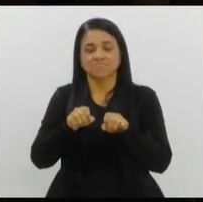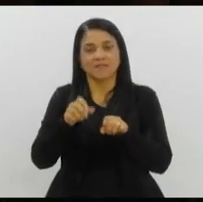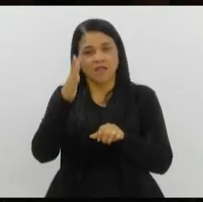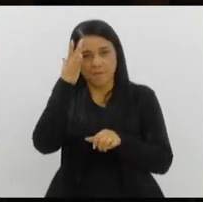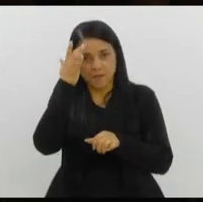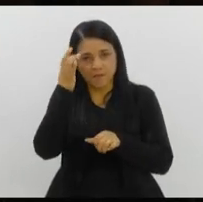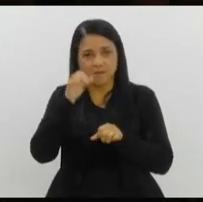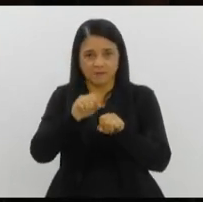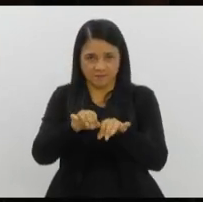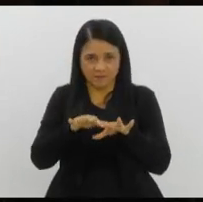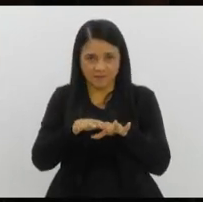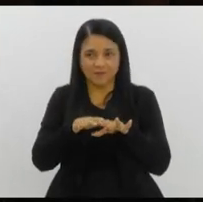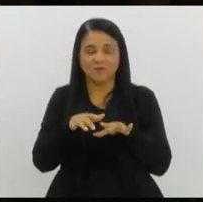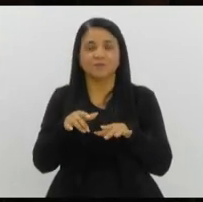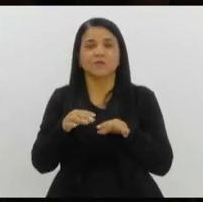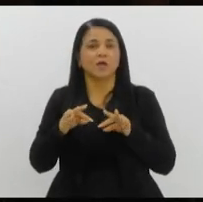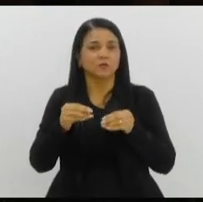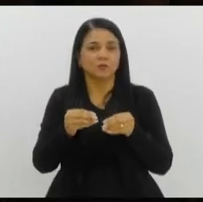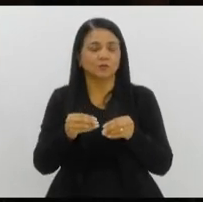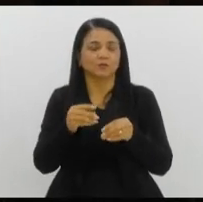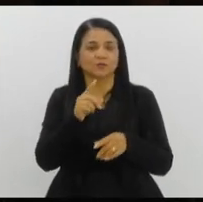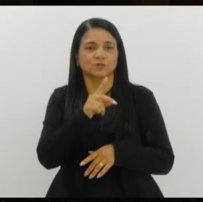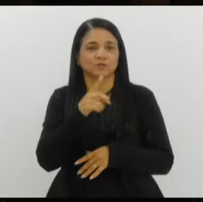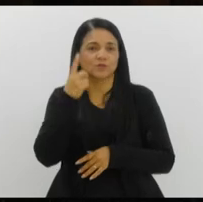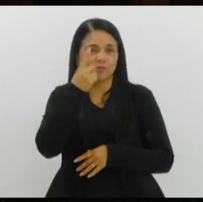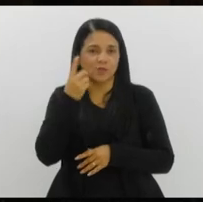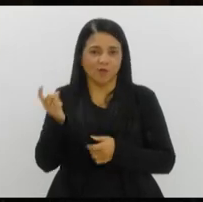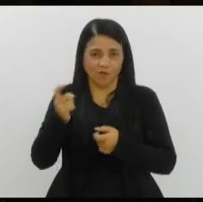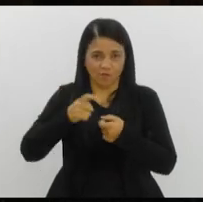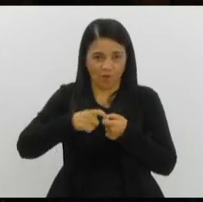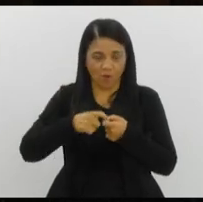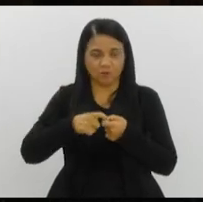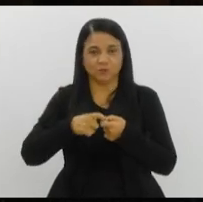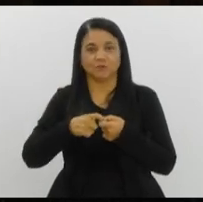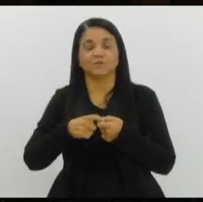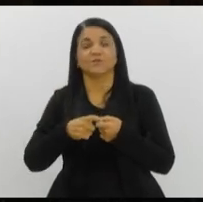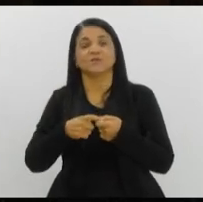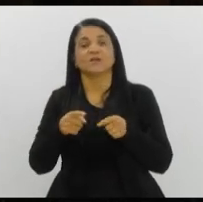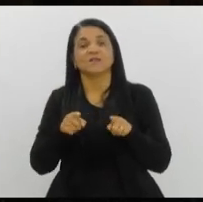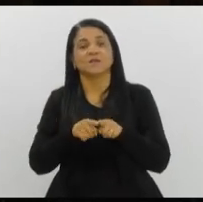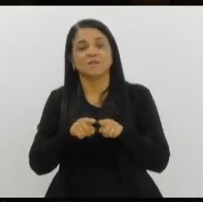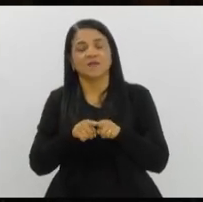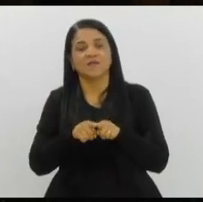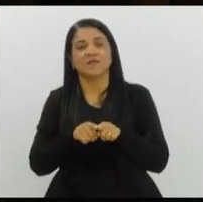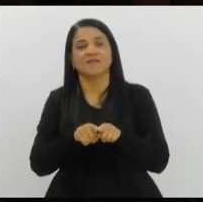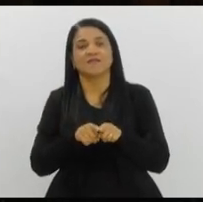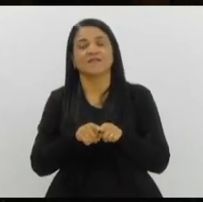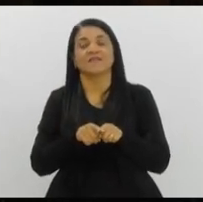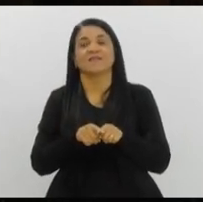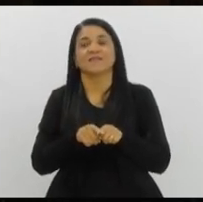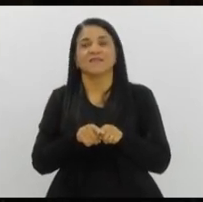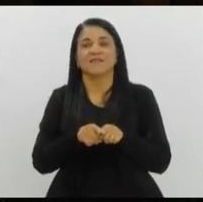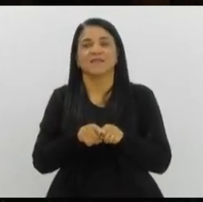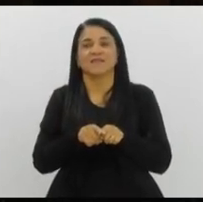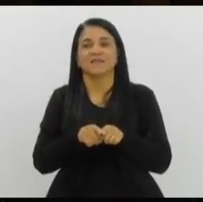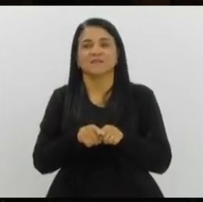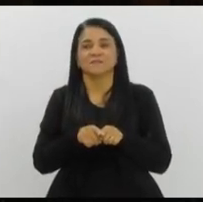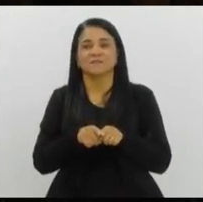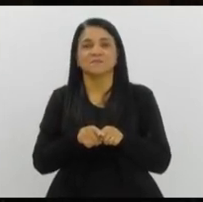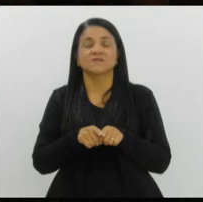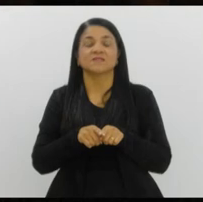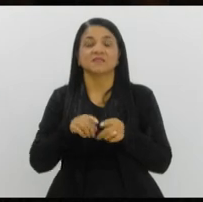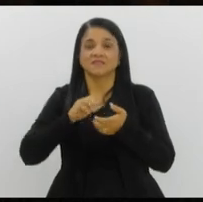todos os deputados que retornam, né, e aos que chegam. E saudar também o nosso deputado